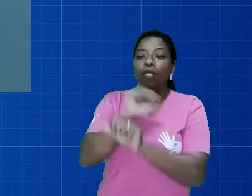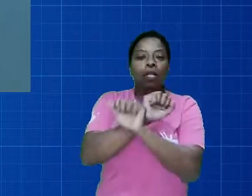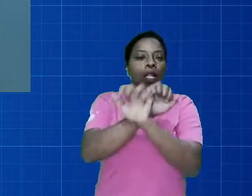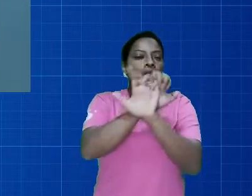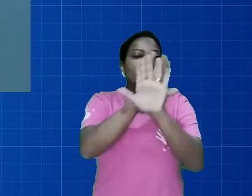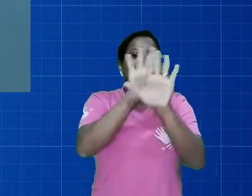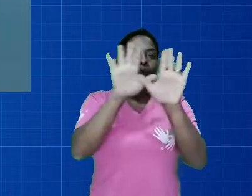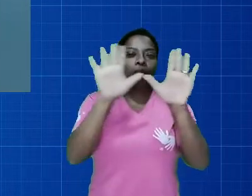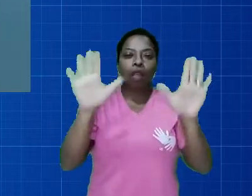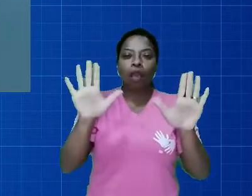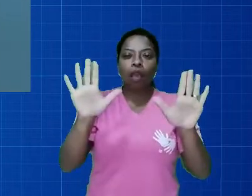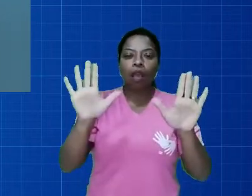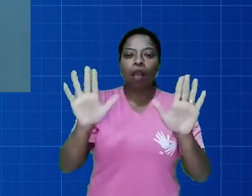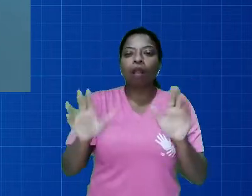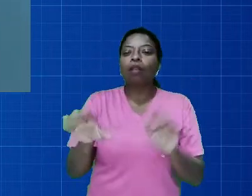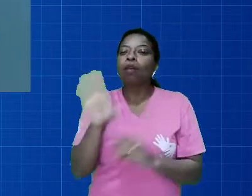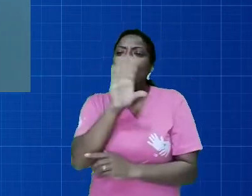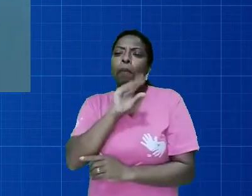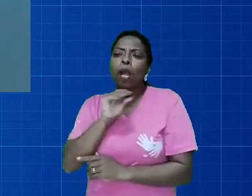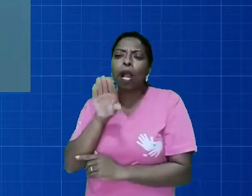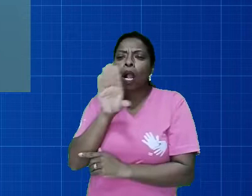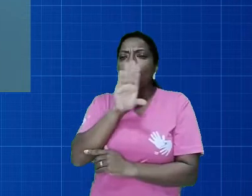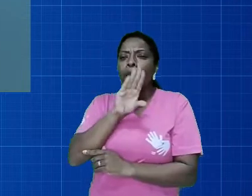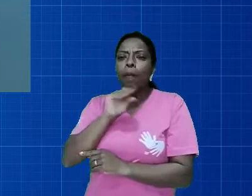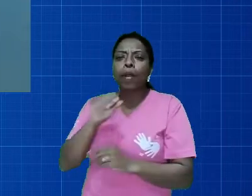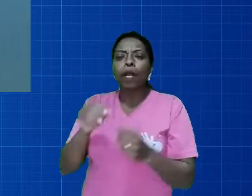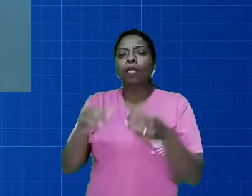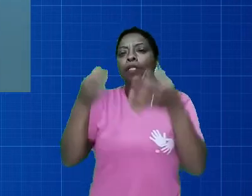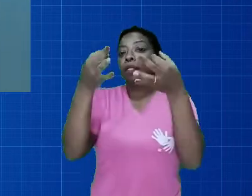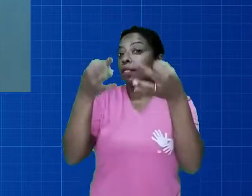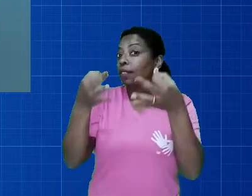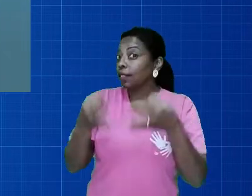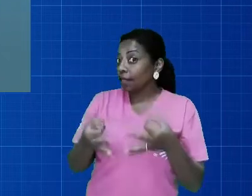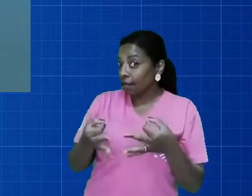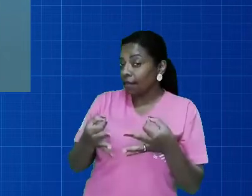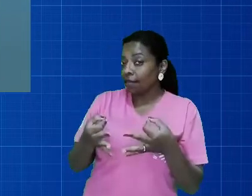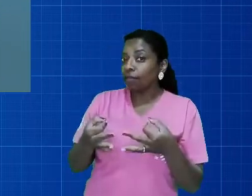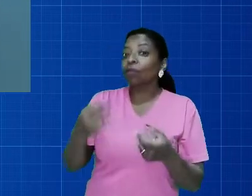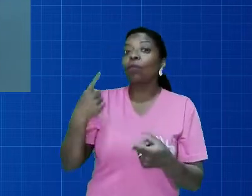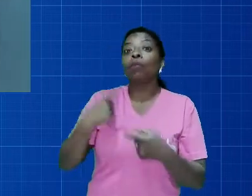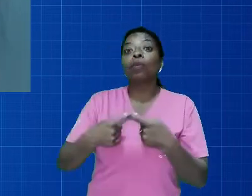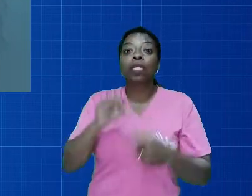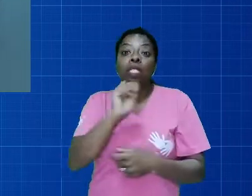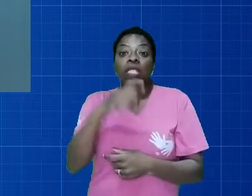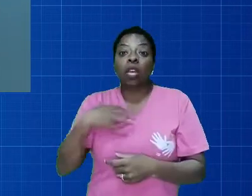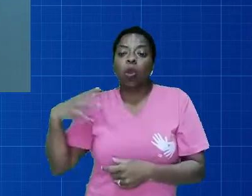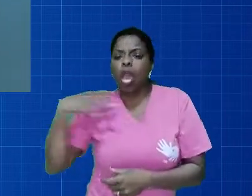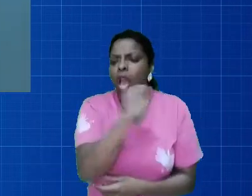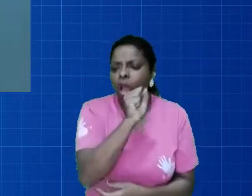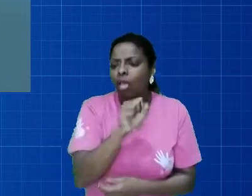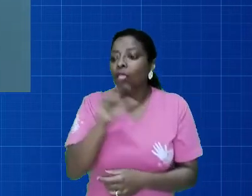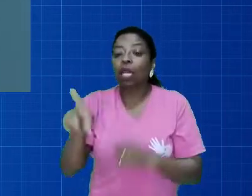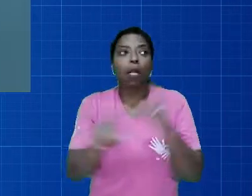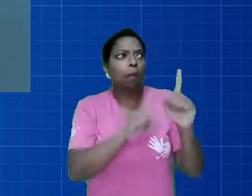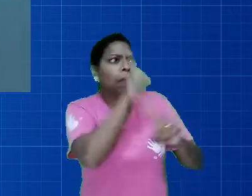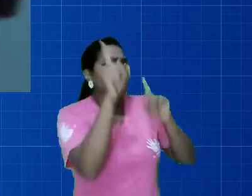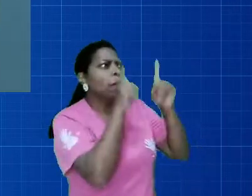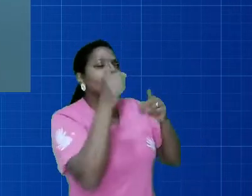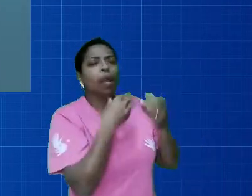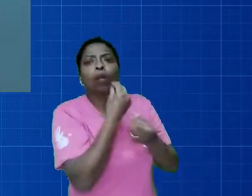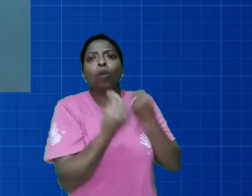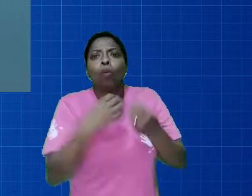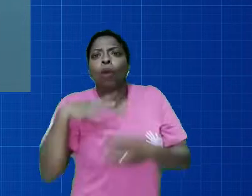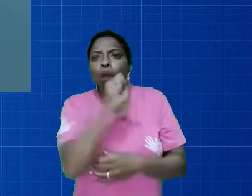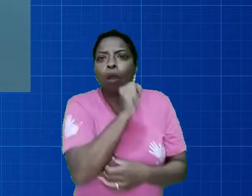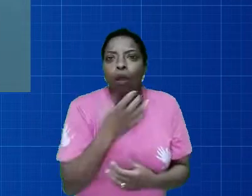clara, limpa, articular as palavras, né? Se atentar, que às vezes eu posso falar muito rápido pra criança, imaginar que aquela cena tá acontecendo com